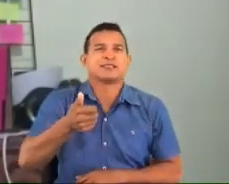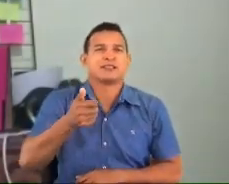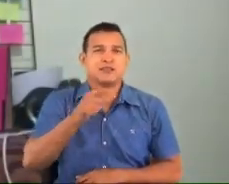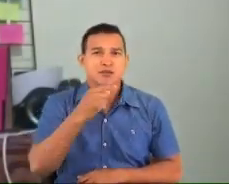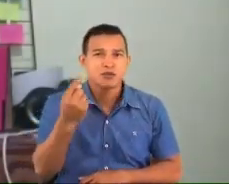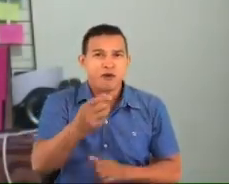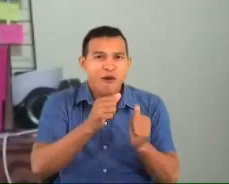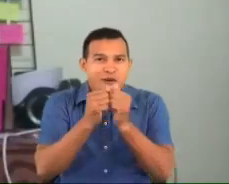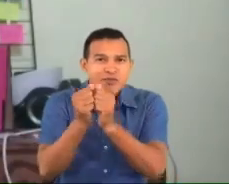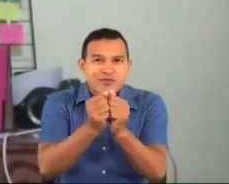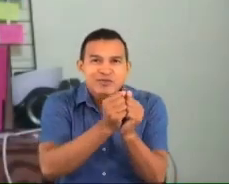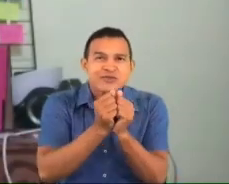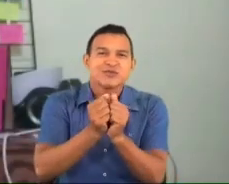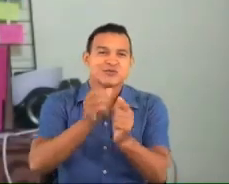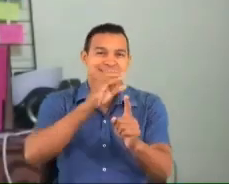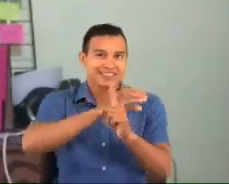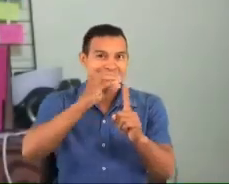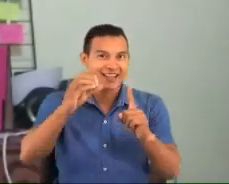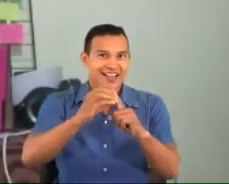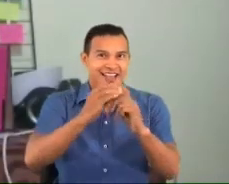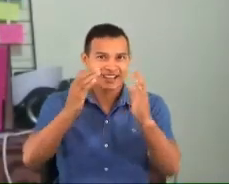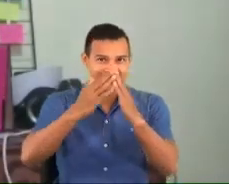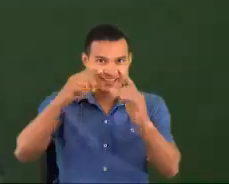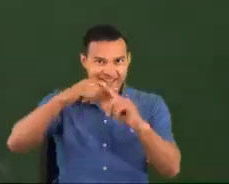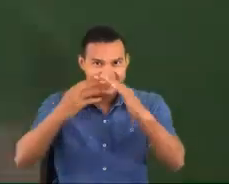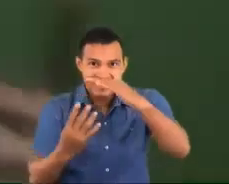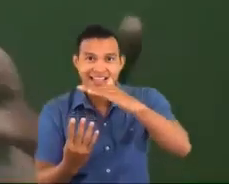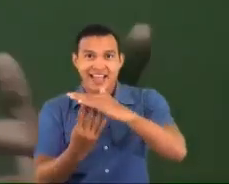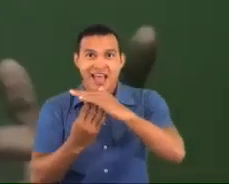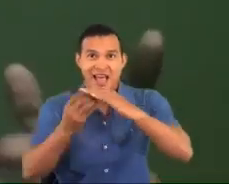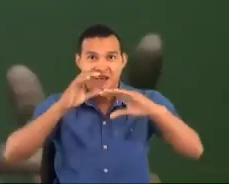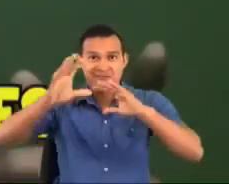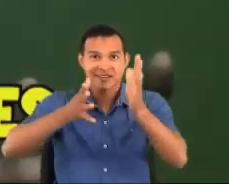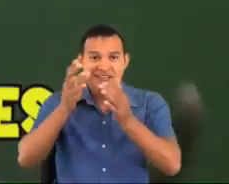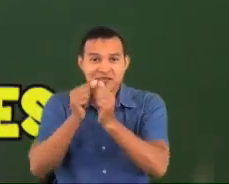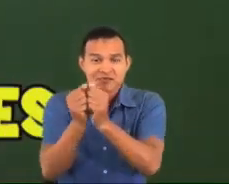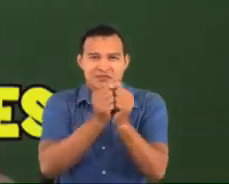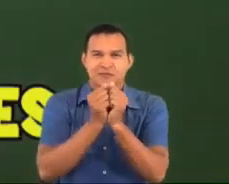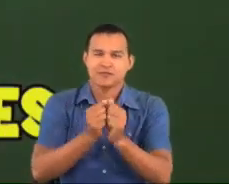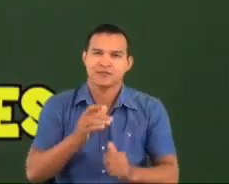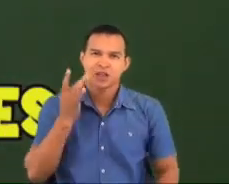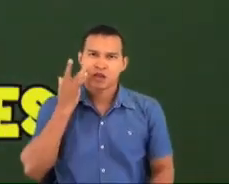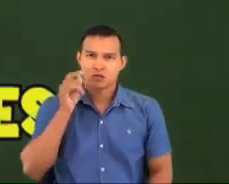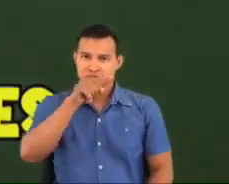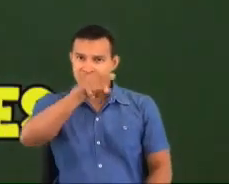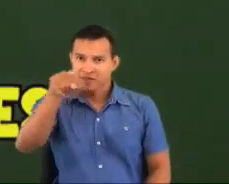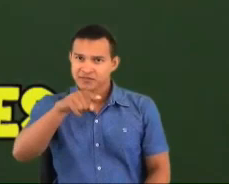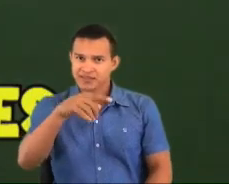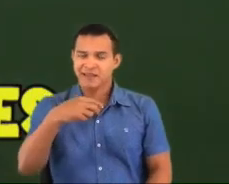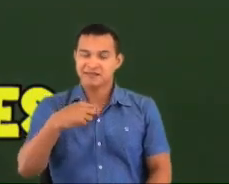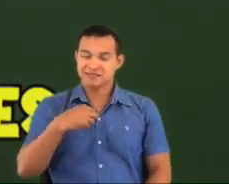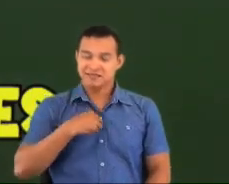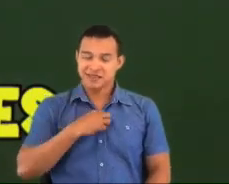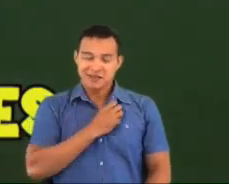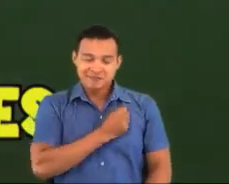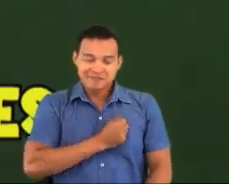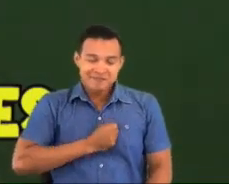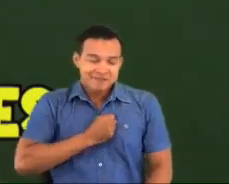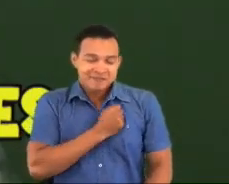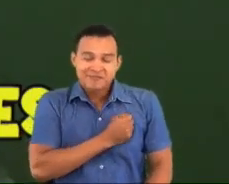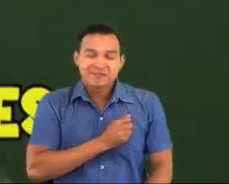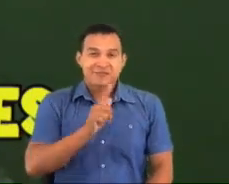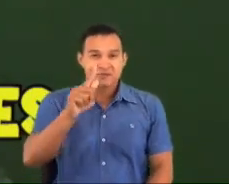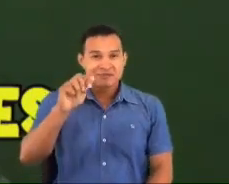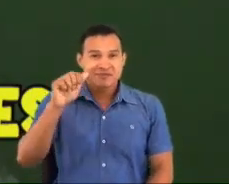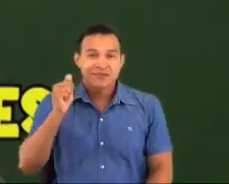cantando Somos Um. É isso aí, vamos lá! Eu não sei vocês, mas eu estou com muita saudade do meu GA, do